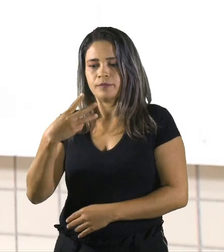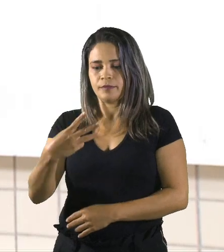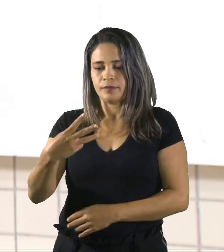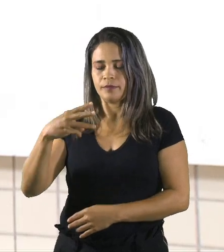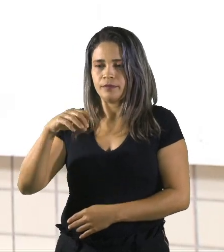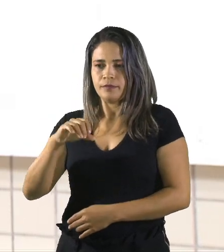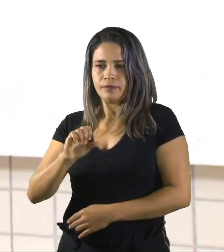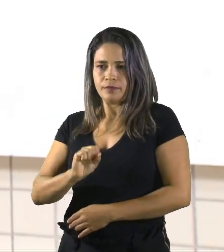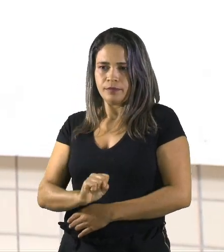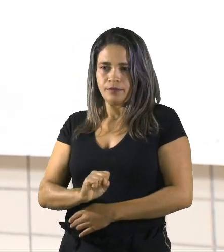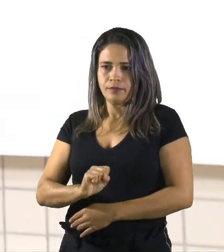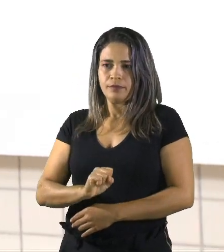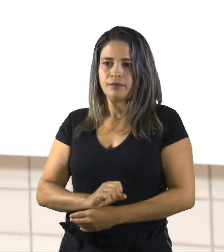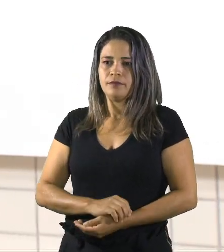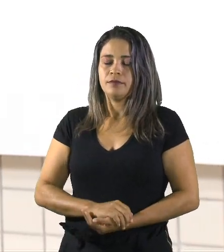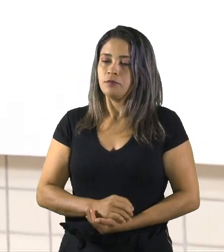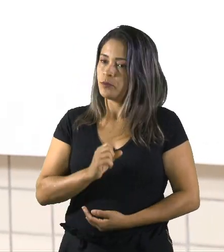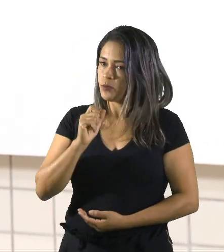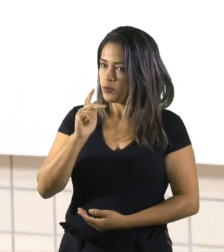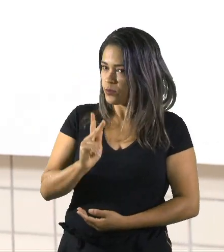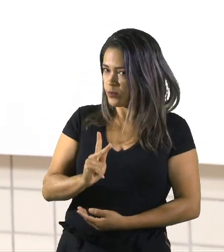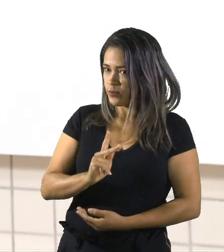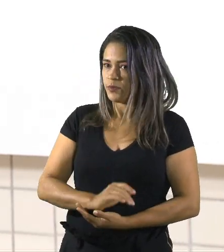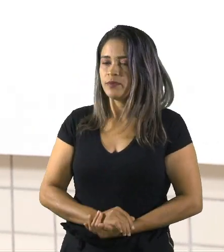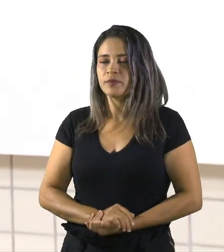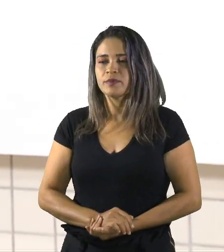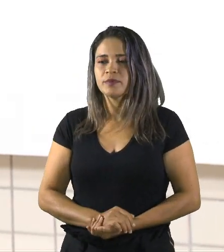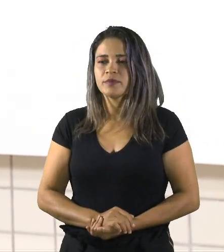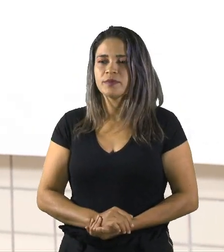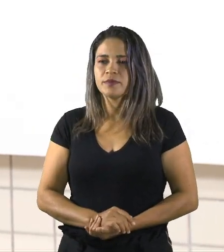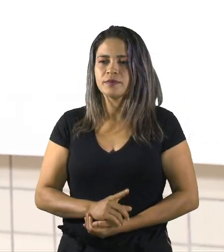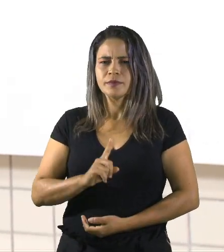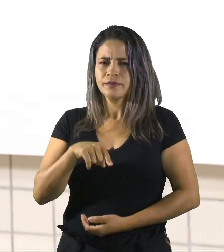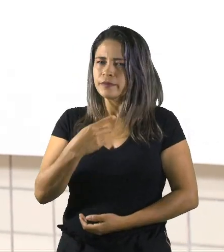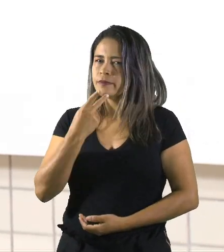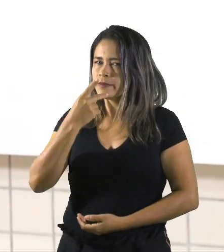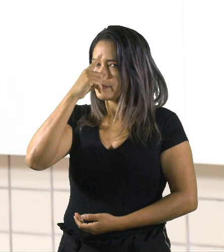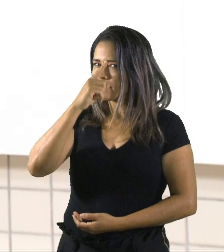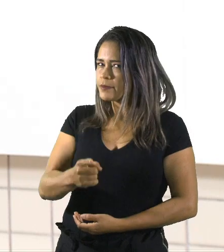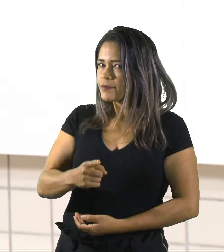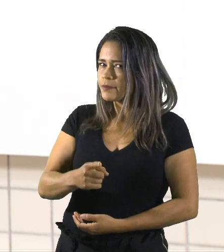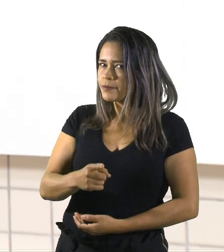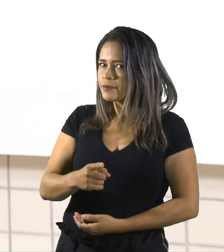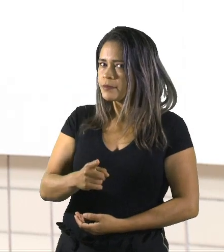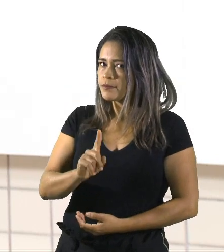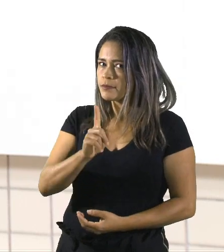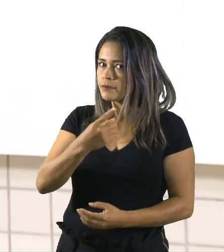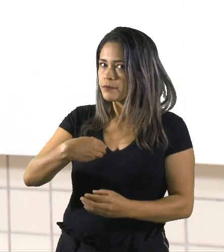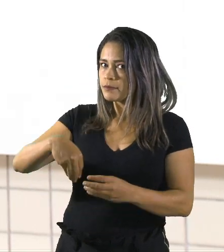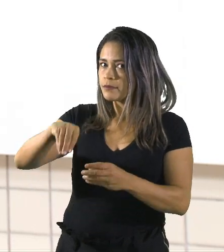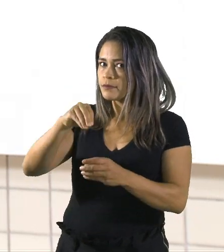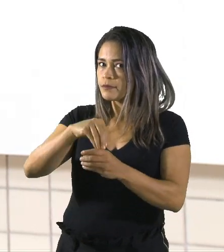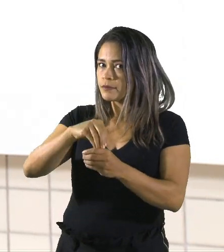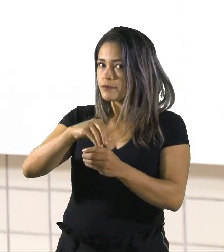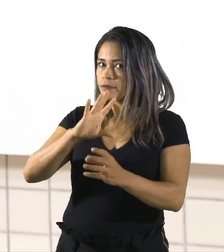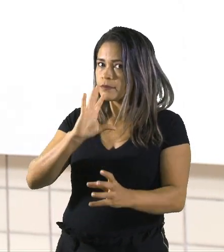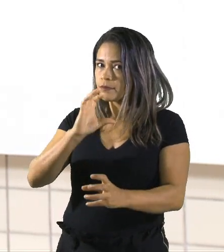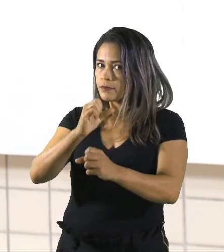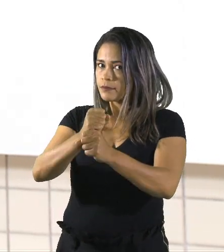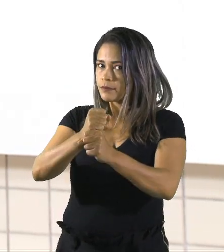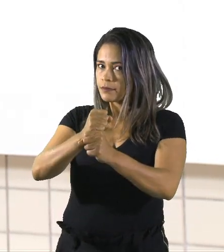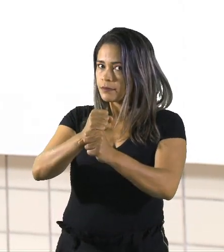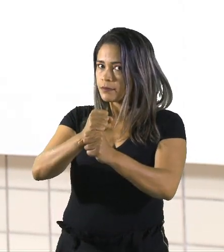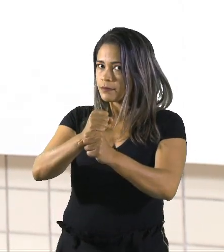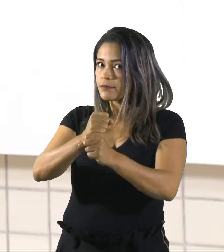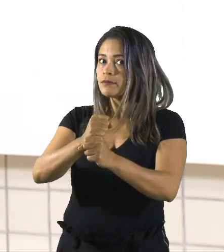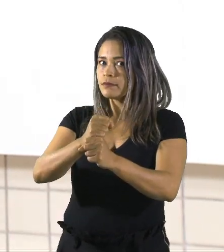38. Ok? 38. Depois eu disse, acrescenta a esse número